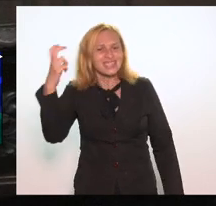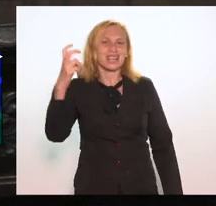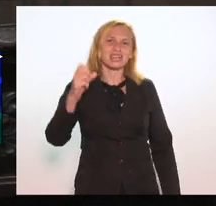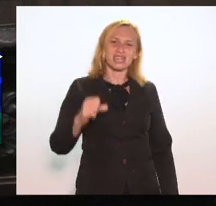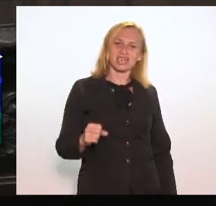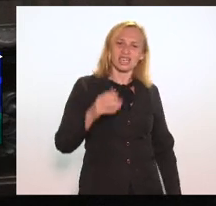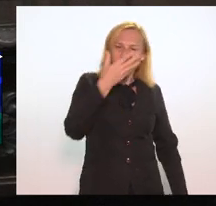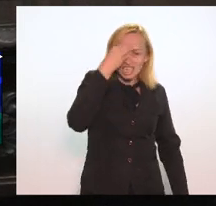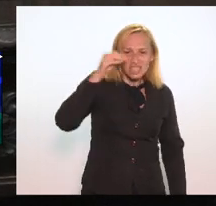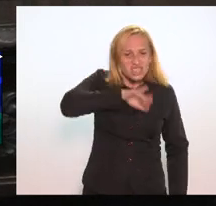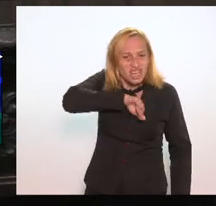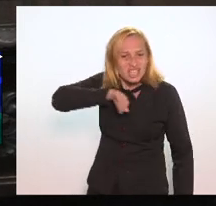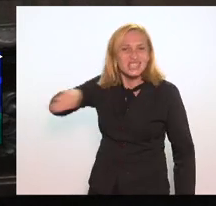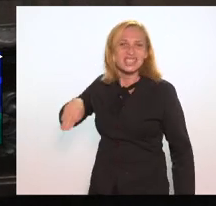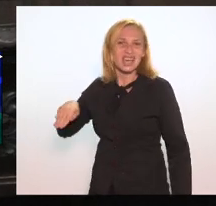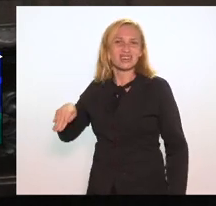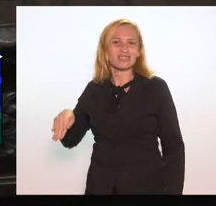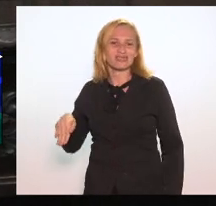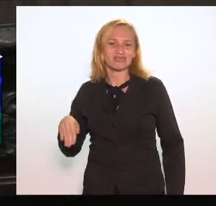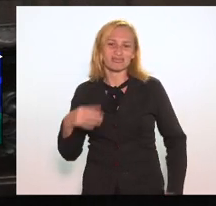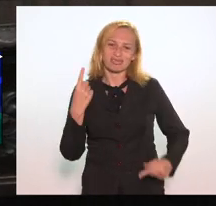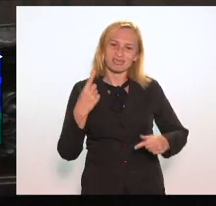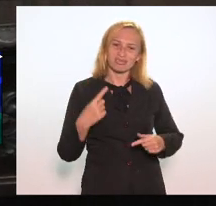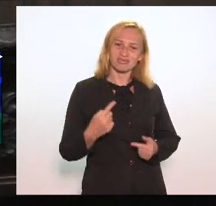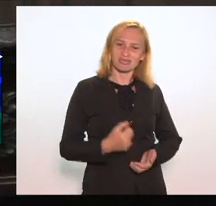deixando de lado a vaidade